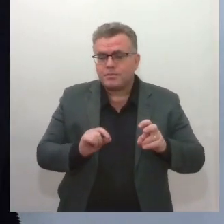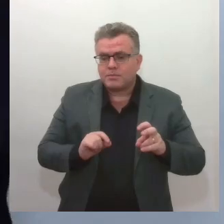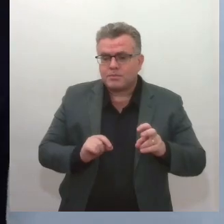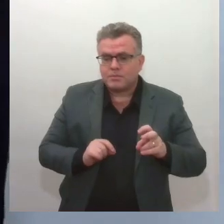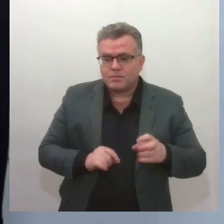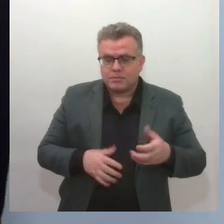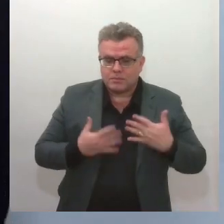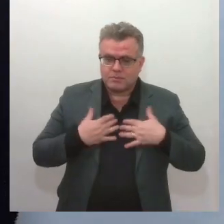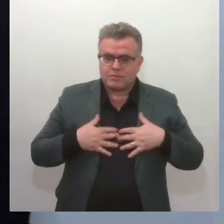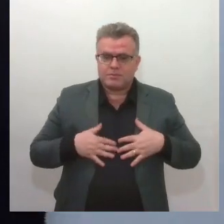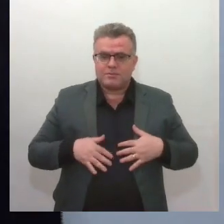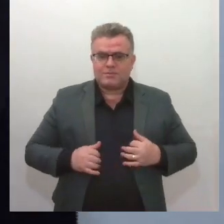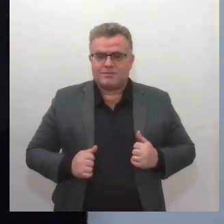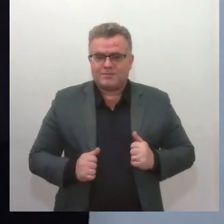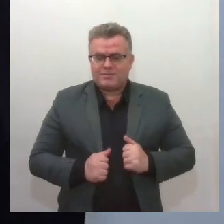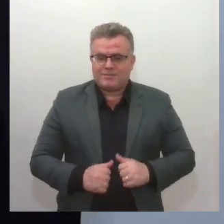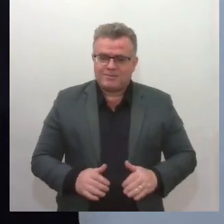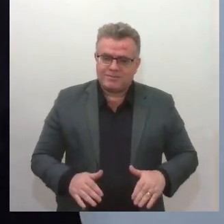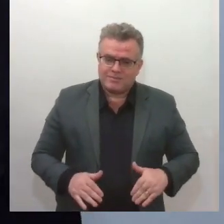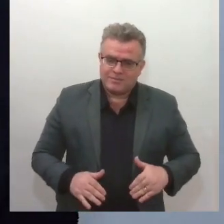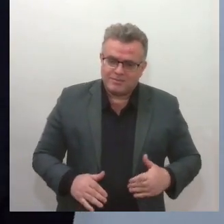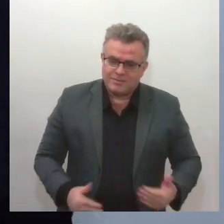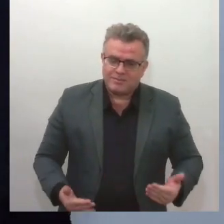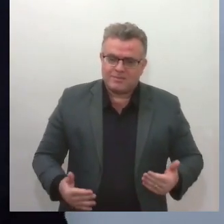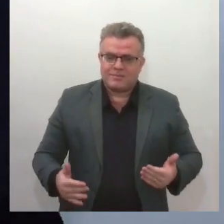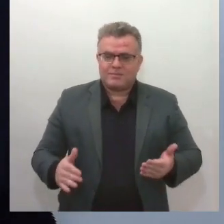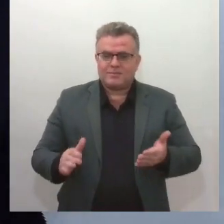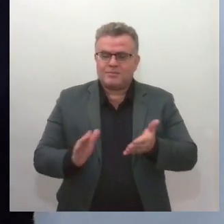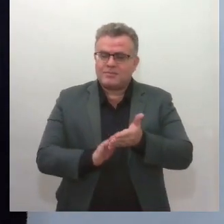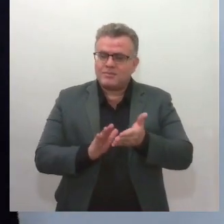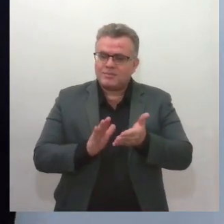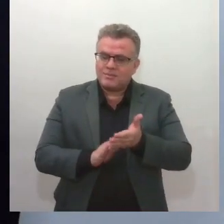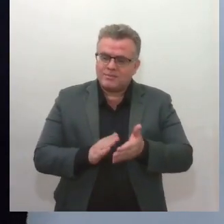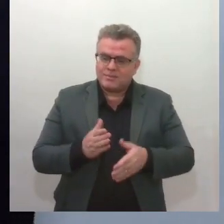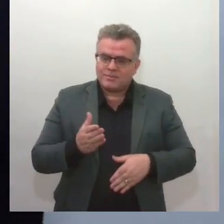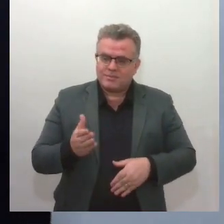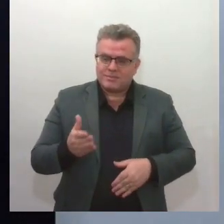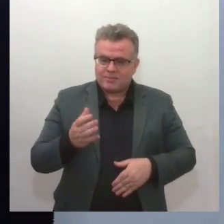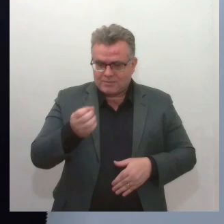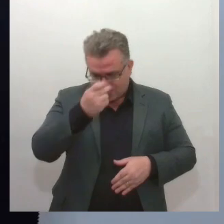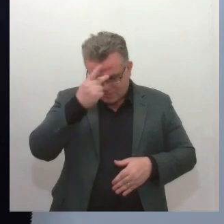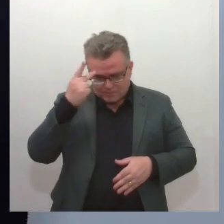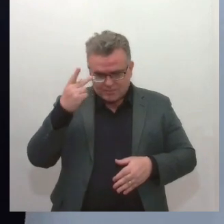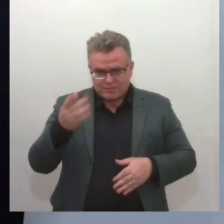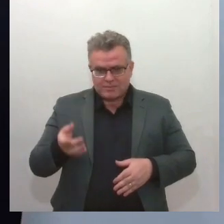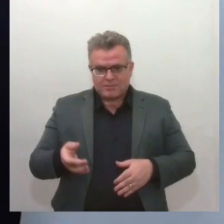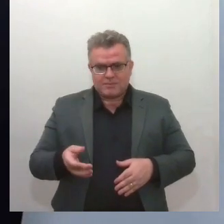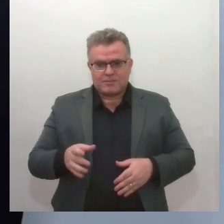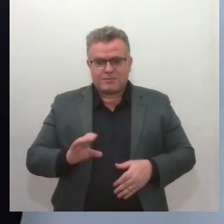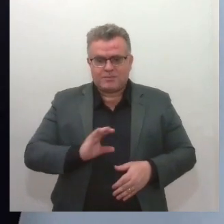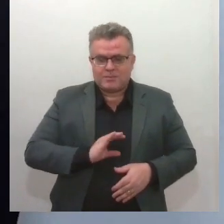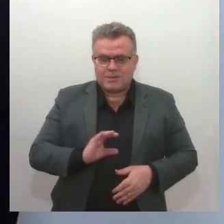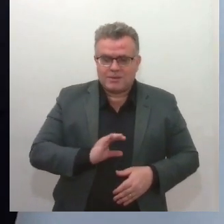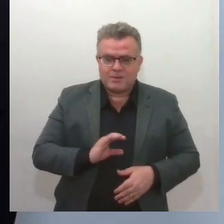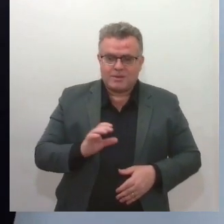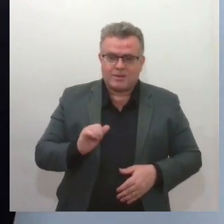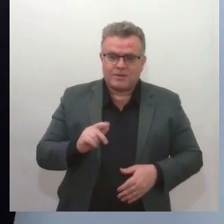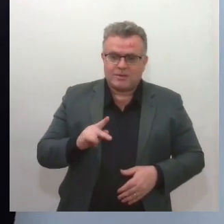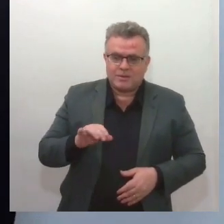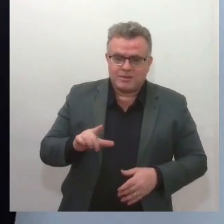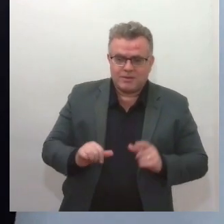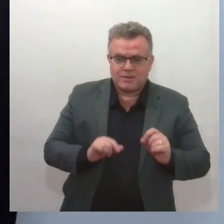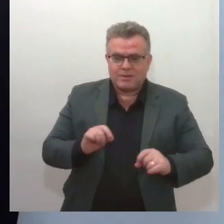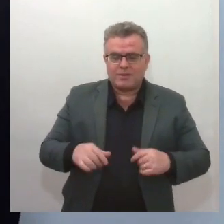né, de parabenizar a prefeita de Capela. Teve um motivo especial para isso, deputado? Com certeza, a prefeita de